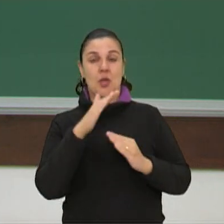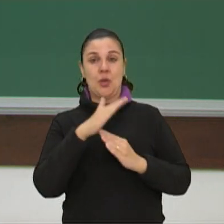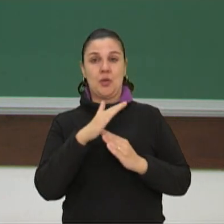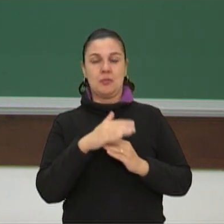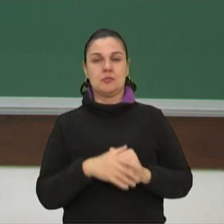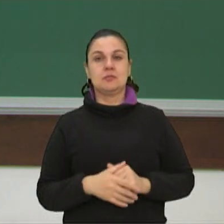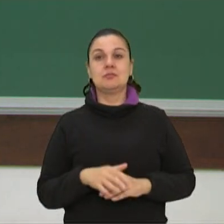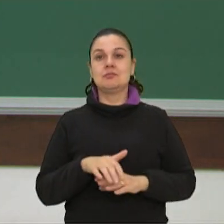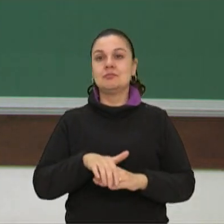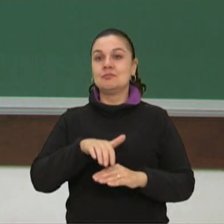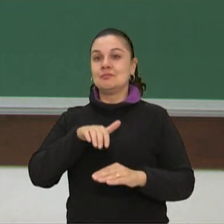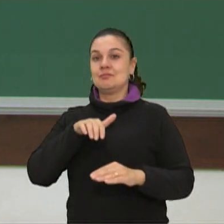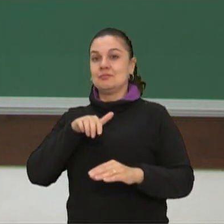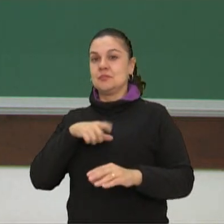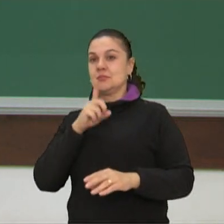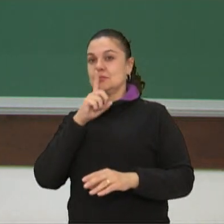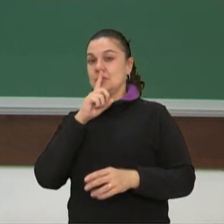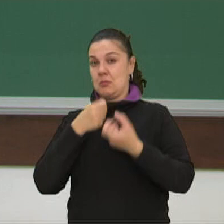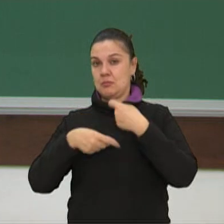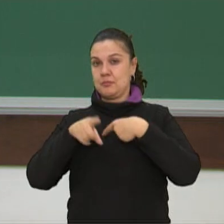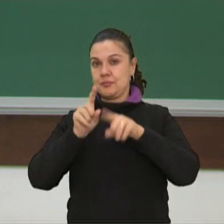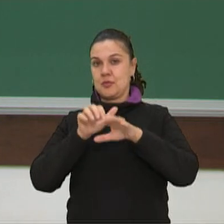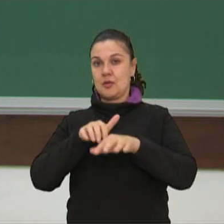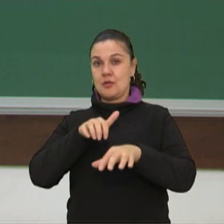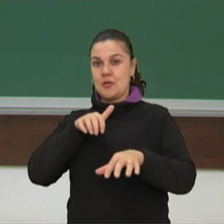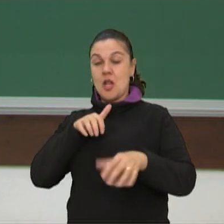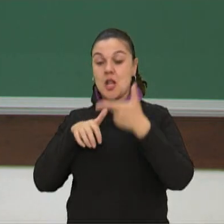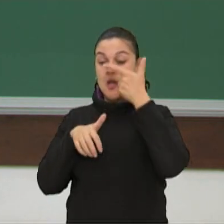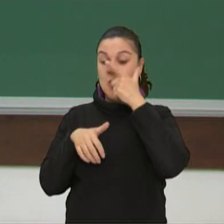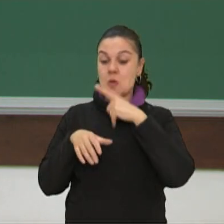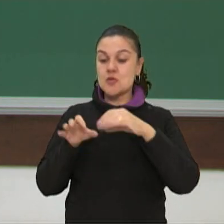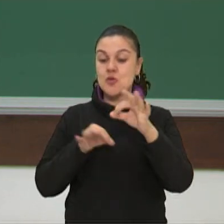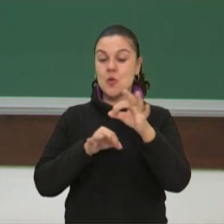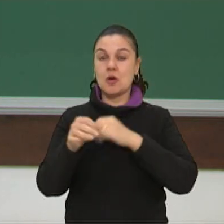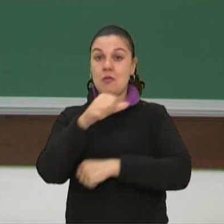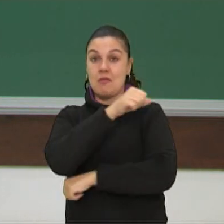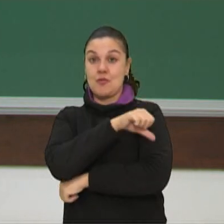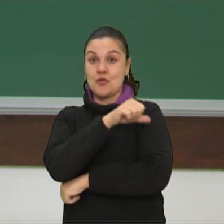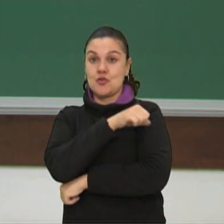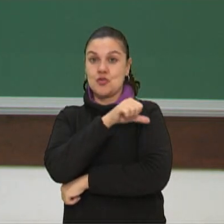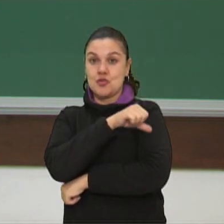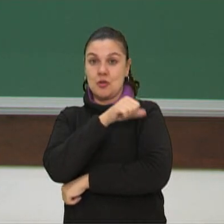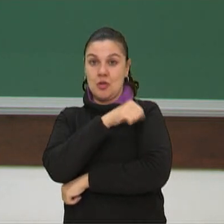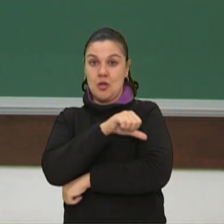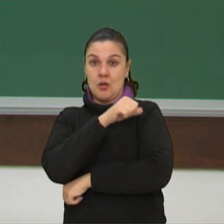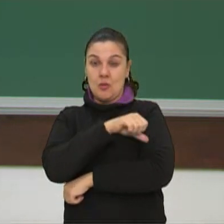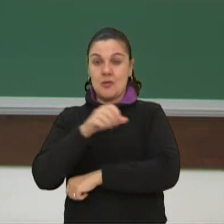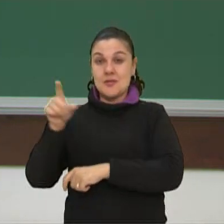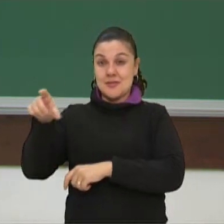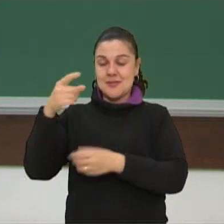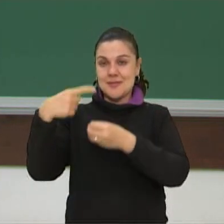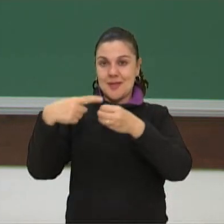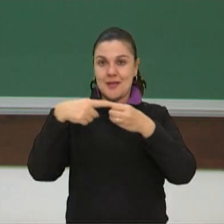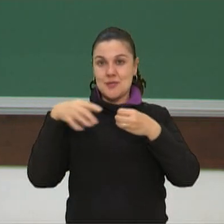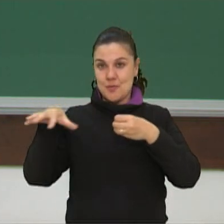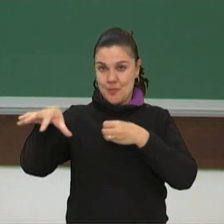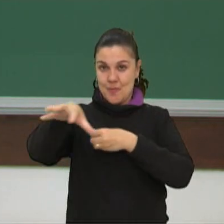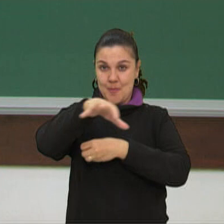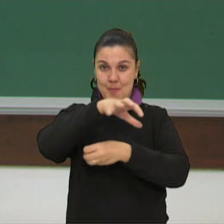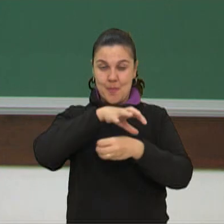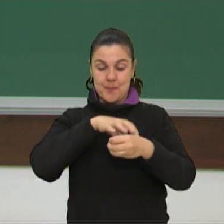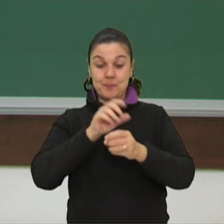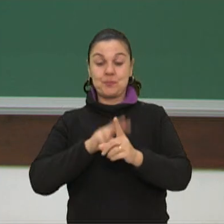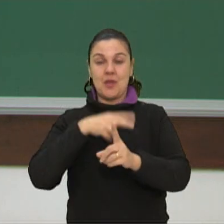Os revoltosos deram um tempo, foi o tempo dele conseguir no Rio de Janeiro, em províncias, em cidades ao